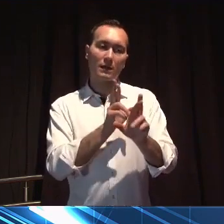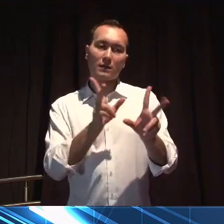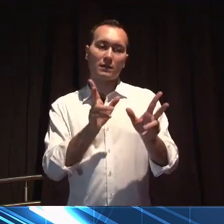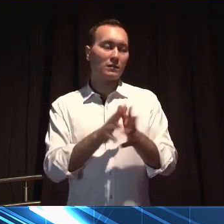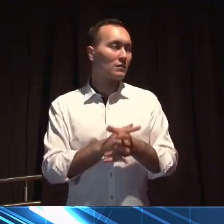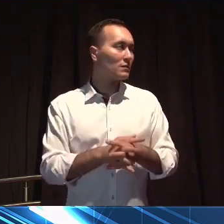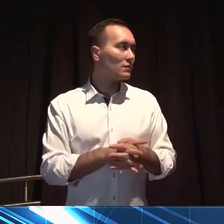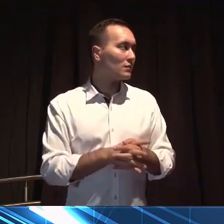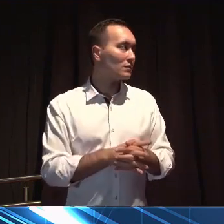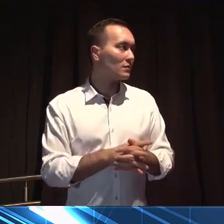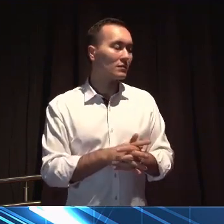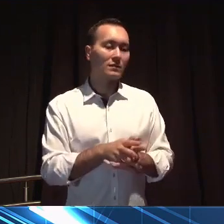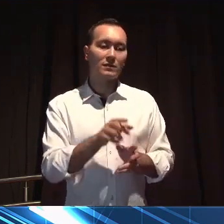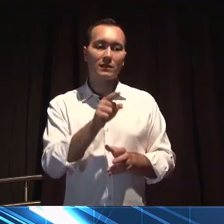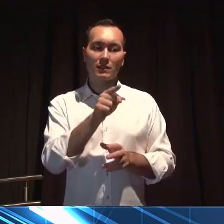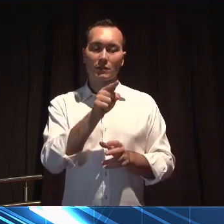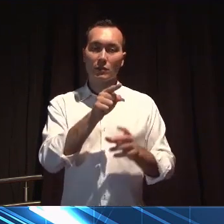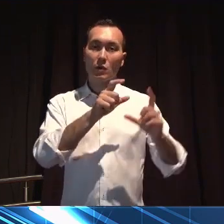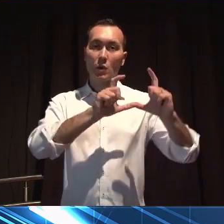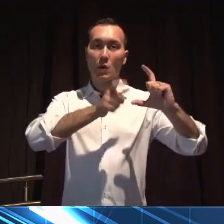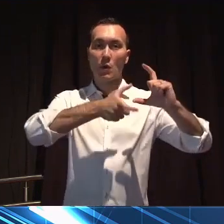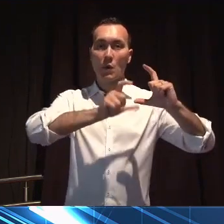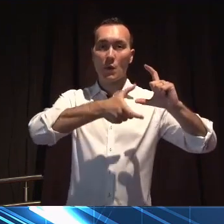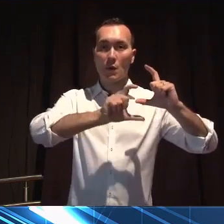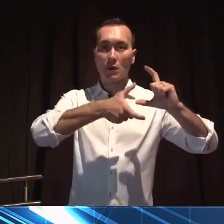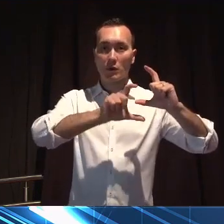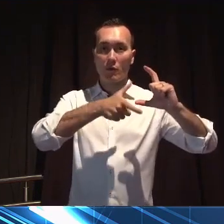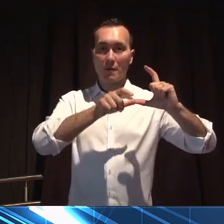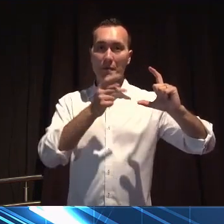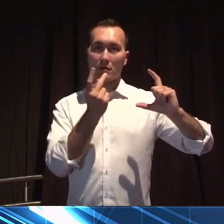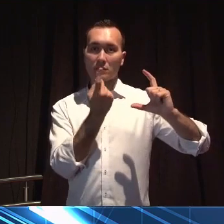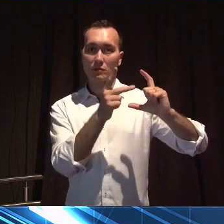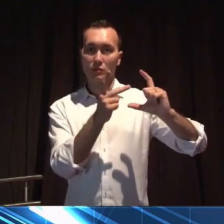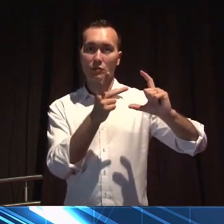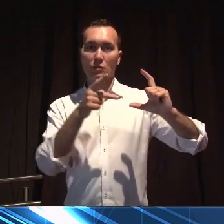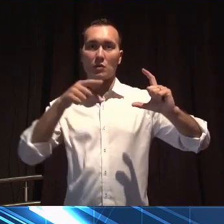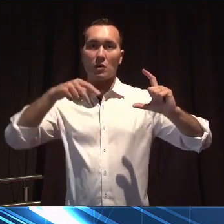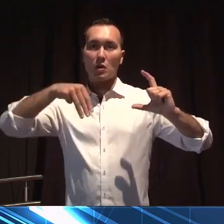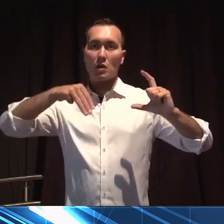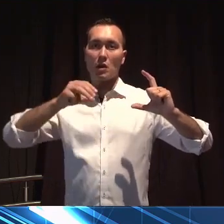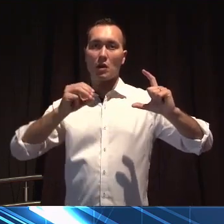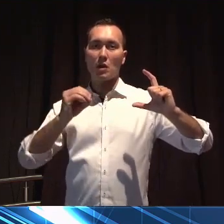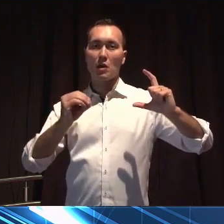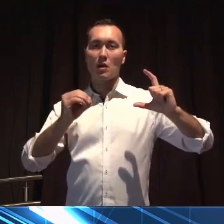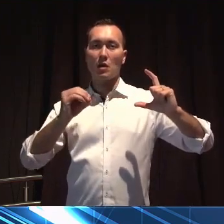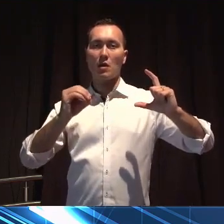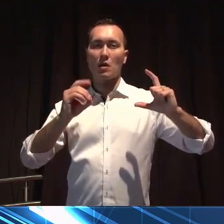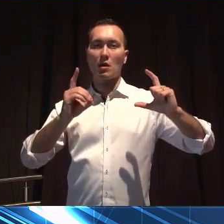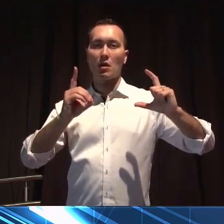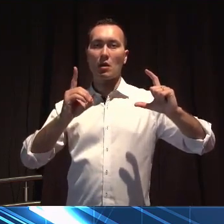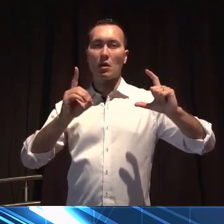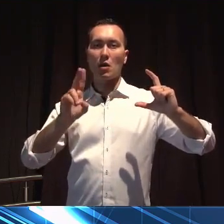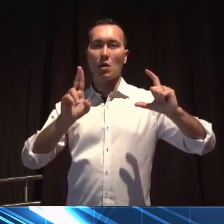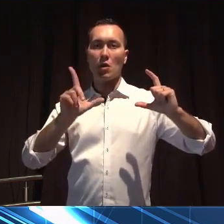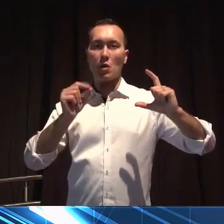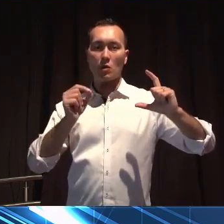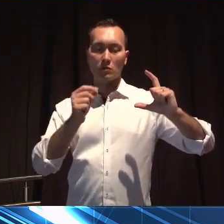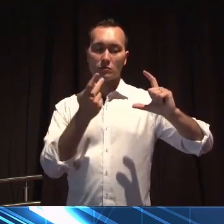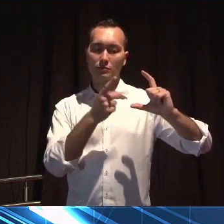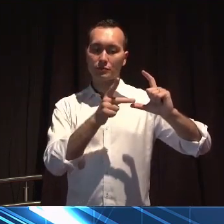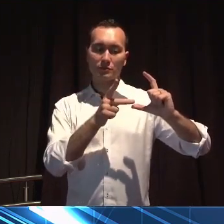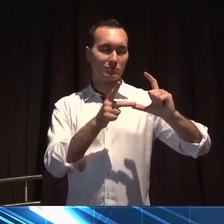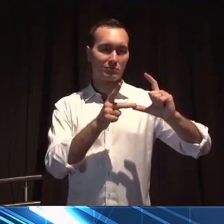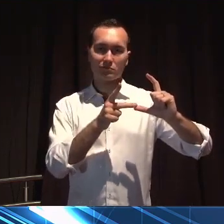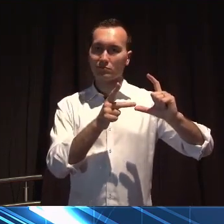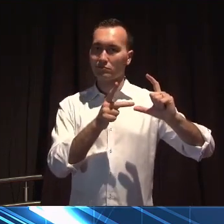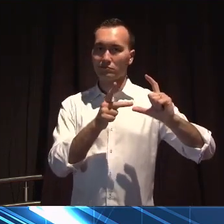o módulo VM do Node como mecanismo de segurança. Ele não te garante isolamento. Ele te permite, inclusive, tu usar as APIs do Node dentro do ambiente sandbox,